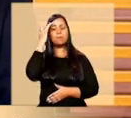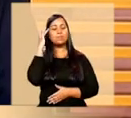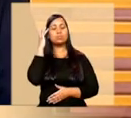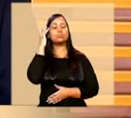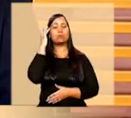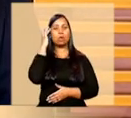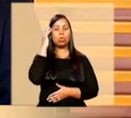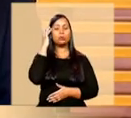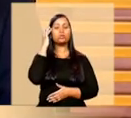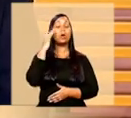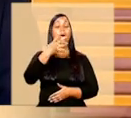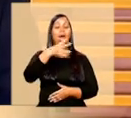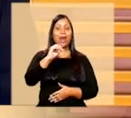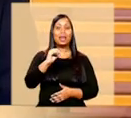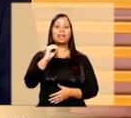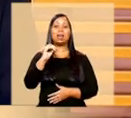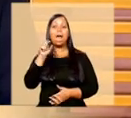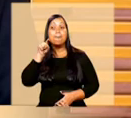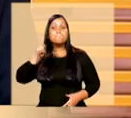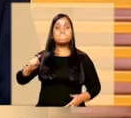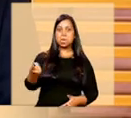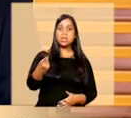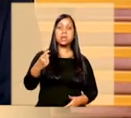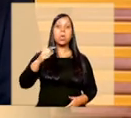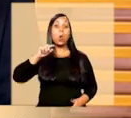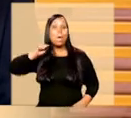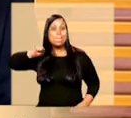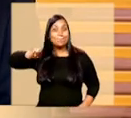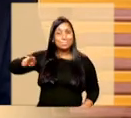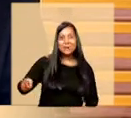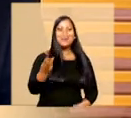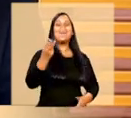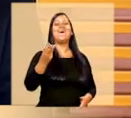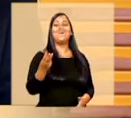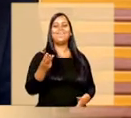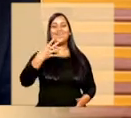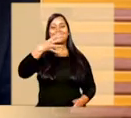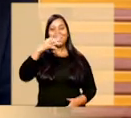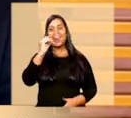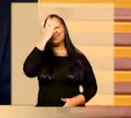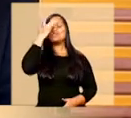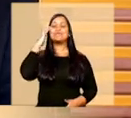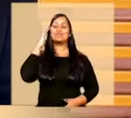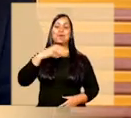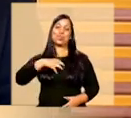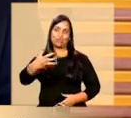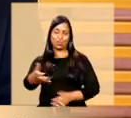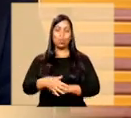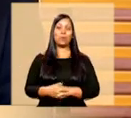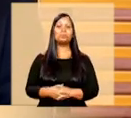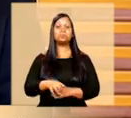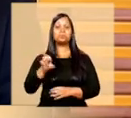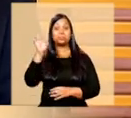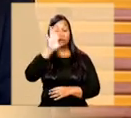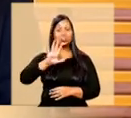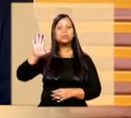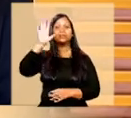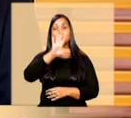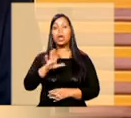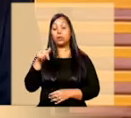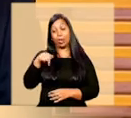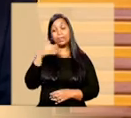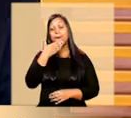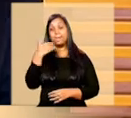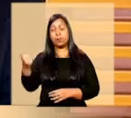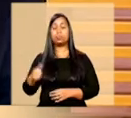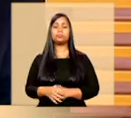doadores por milhão. A gente faz uma conta pelos habitantes que a gente tem na região. Então, hoje, no cenário estadual, é a melhor região do